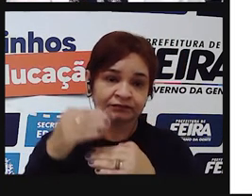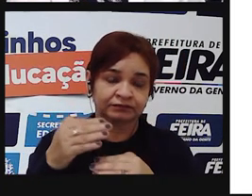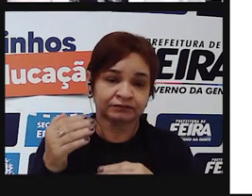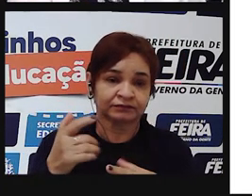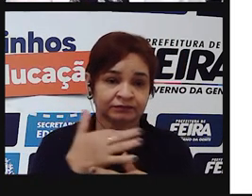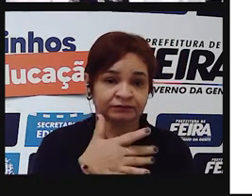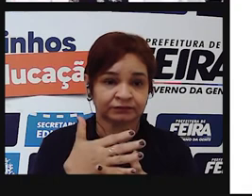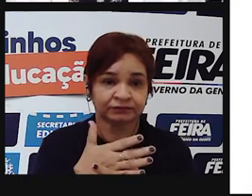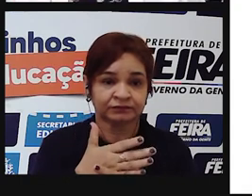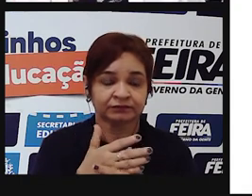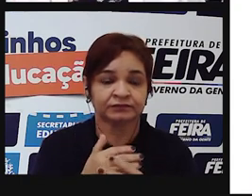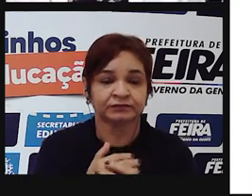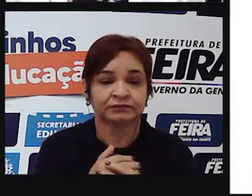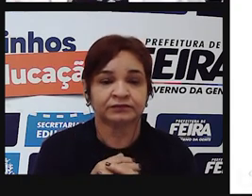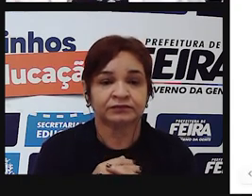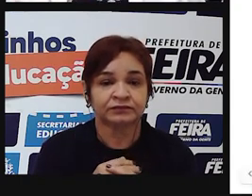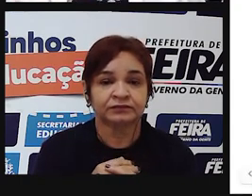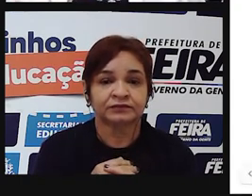cidade.